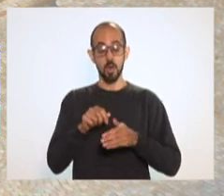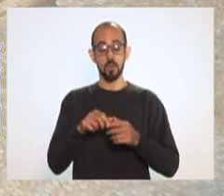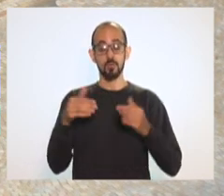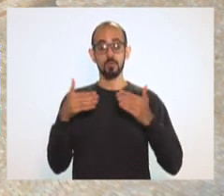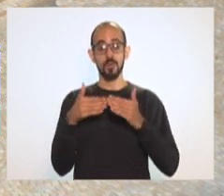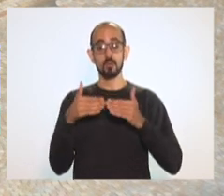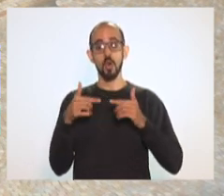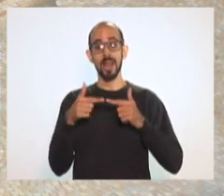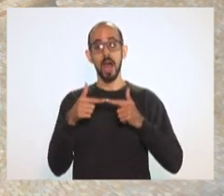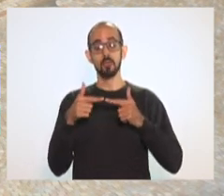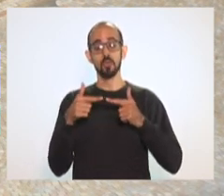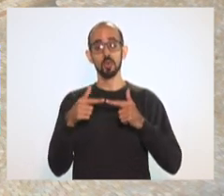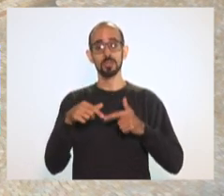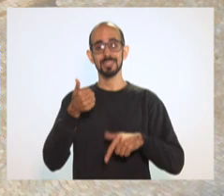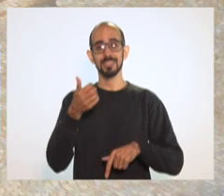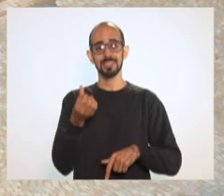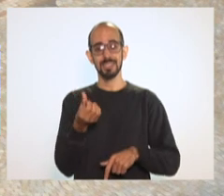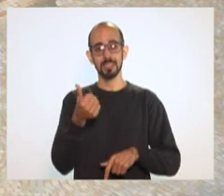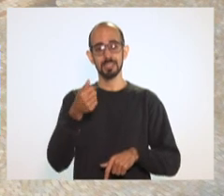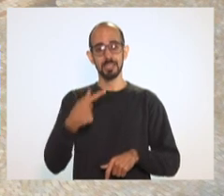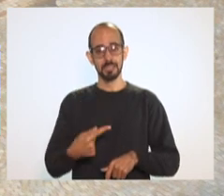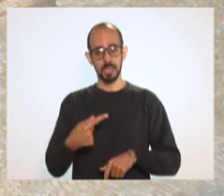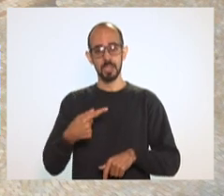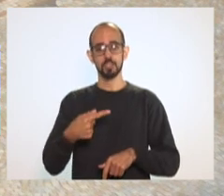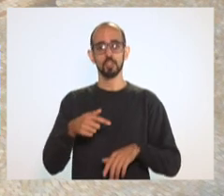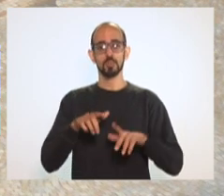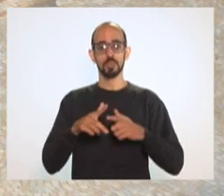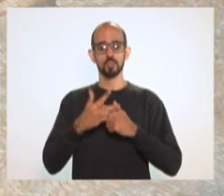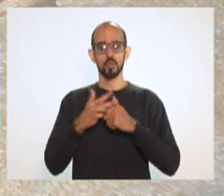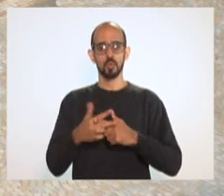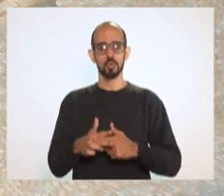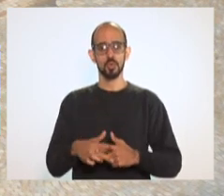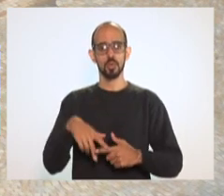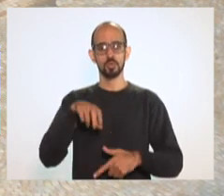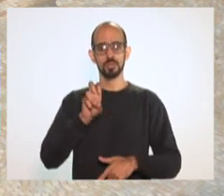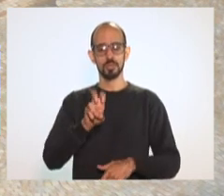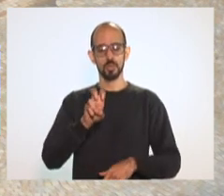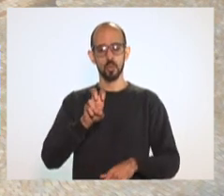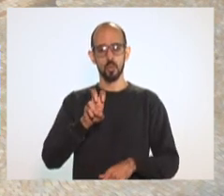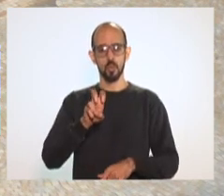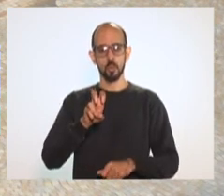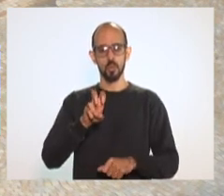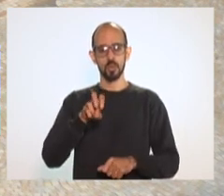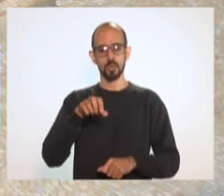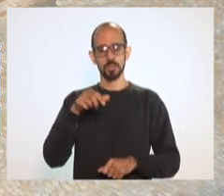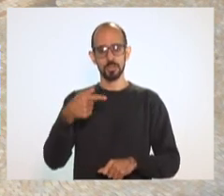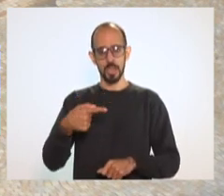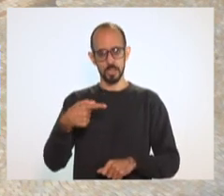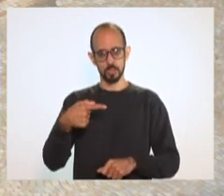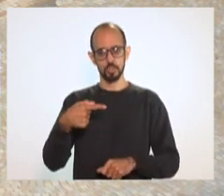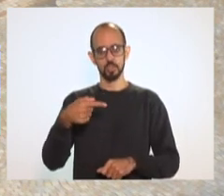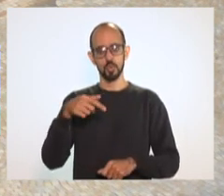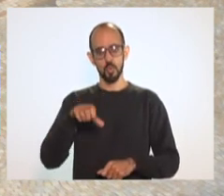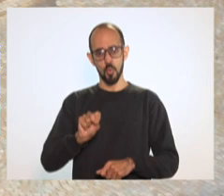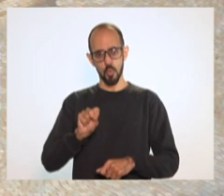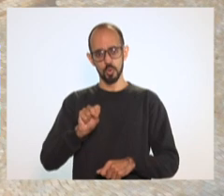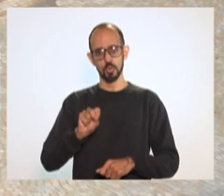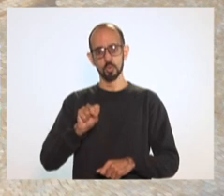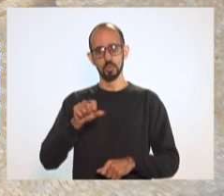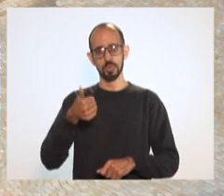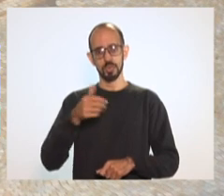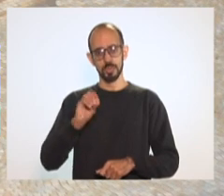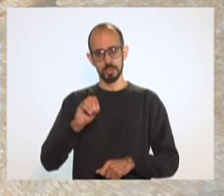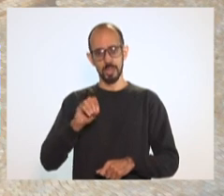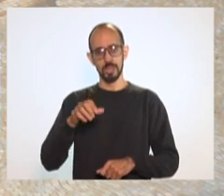17, favorável com subemendas emendas 5, 7, 8, 10